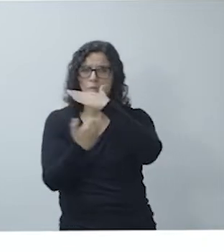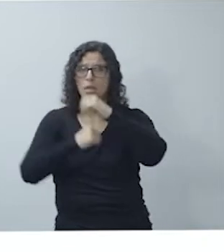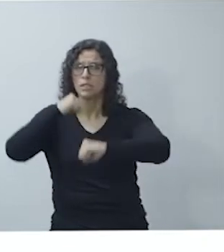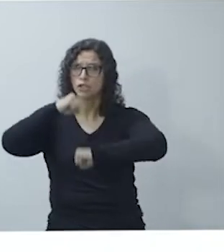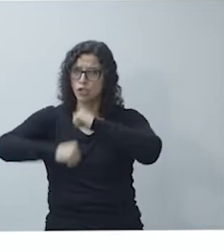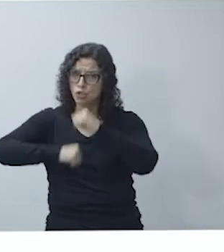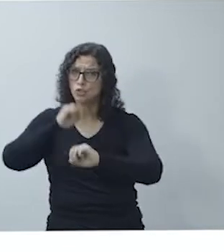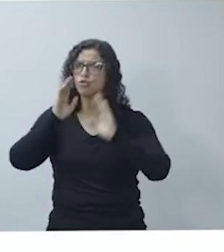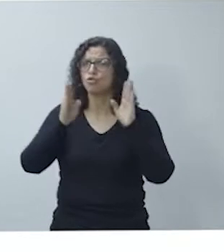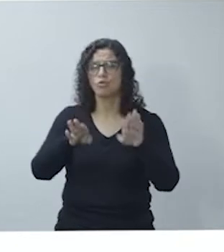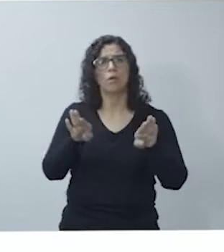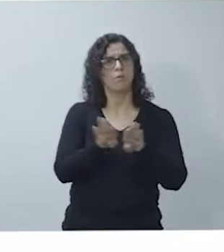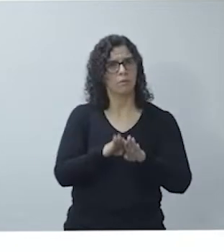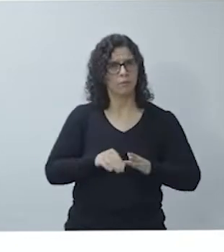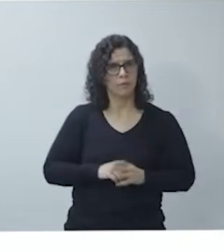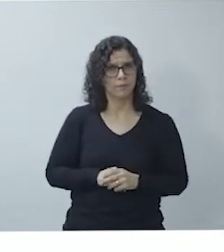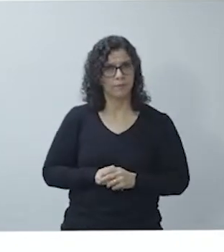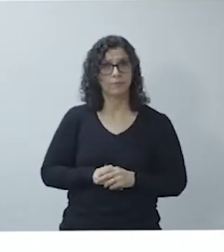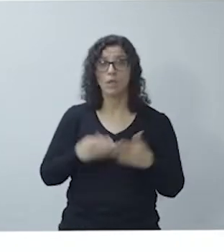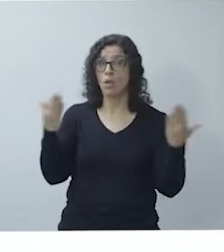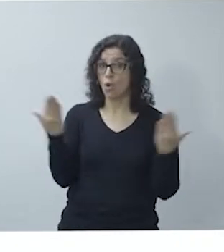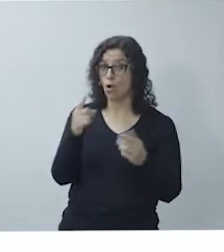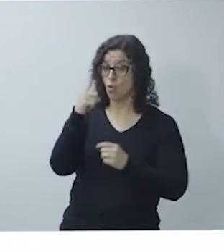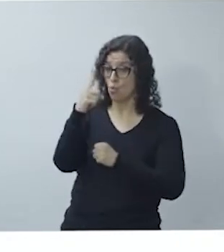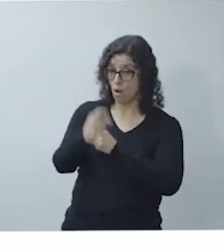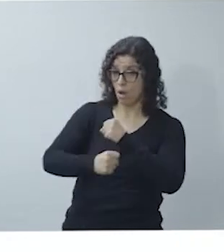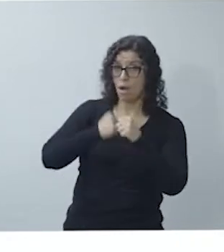industriais. Ao cabo de